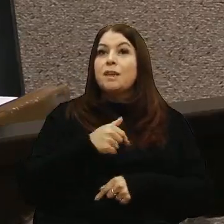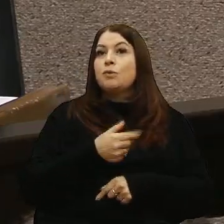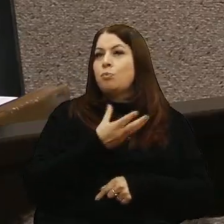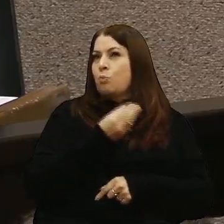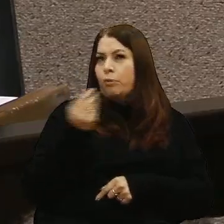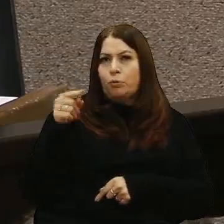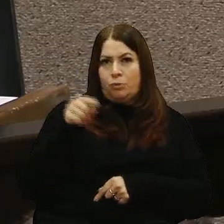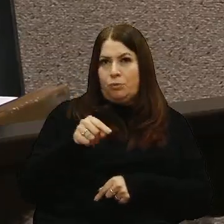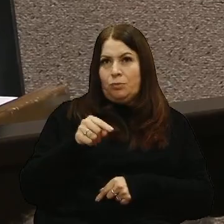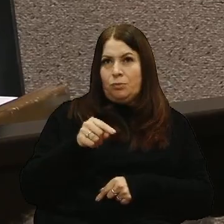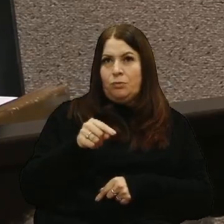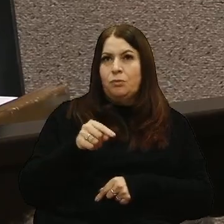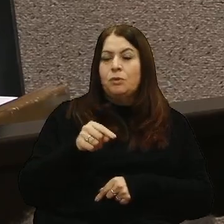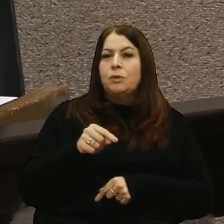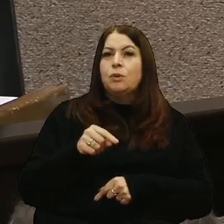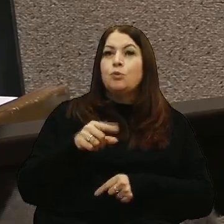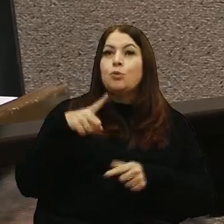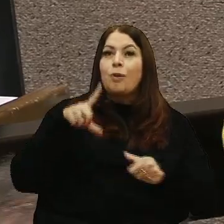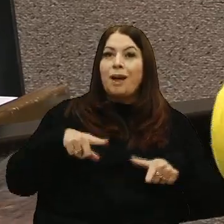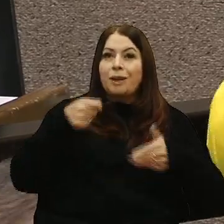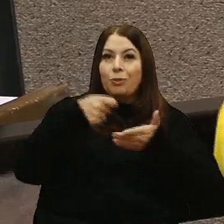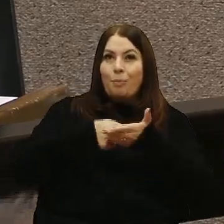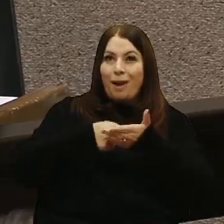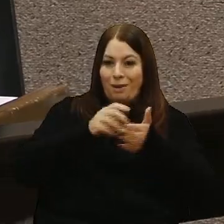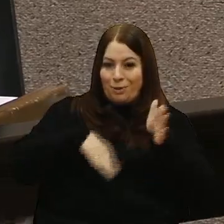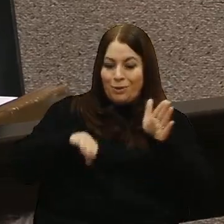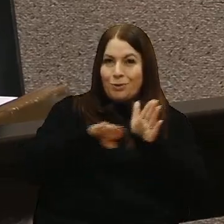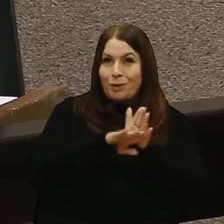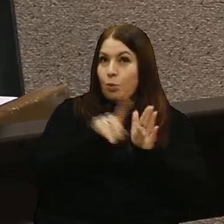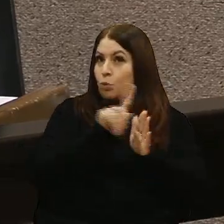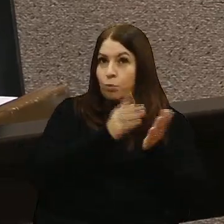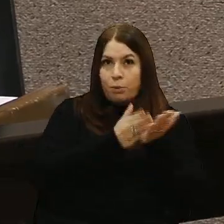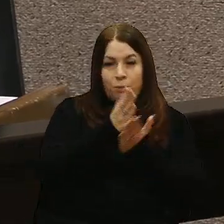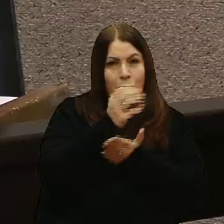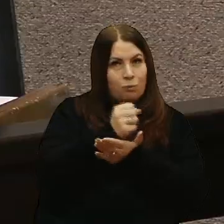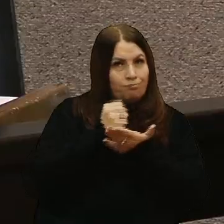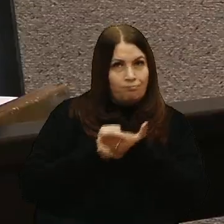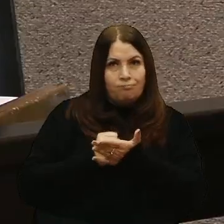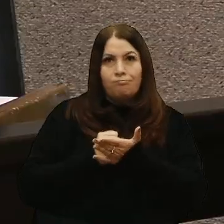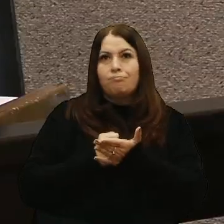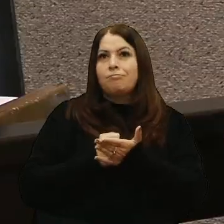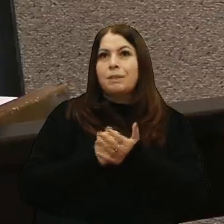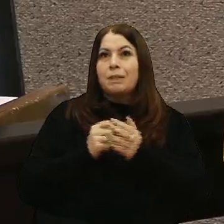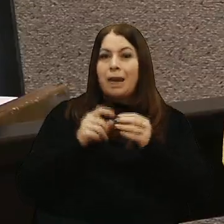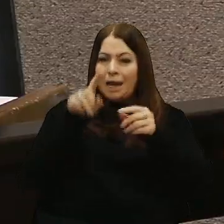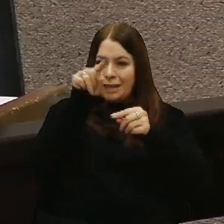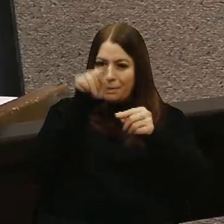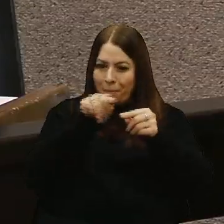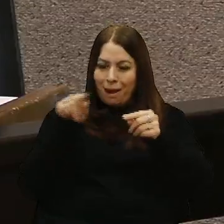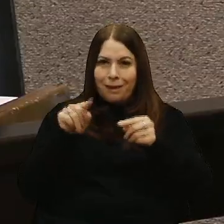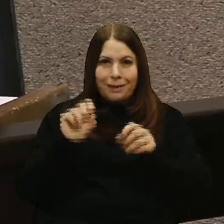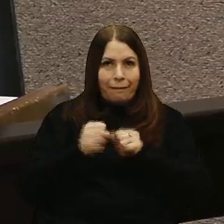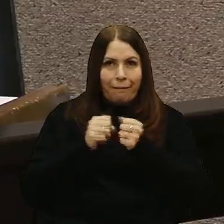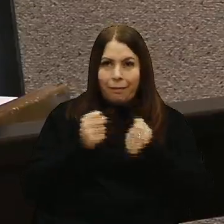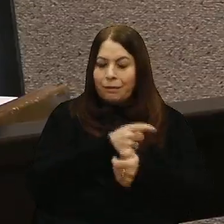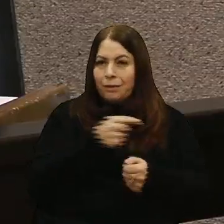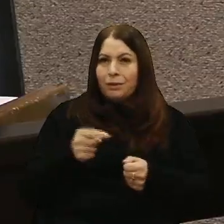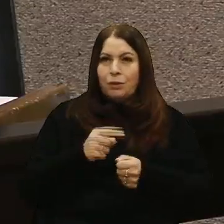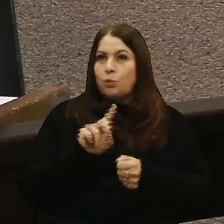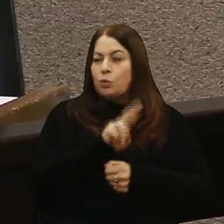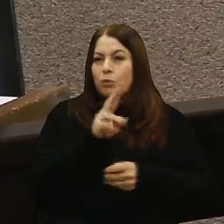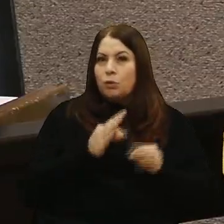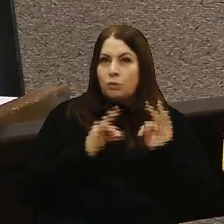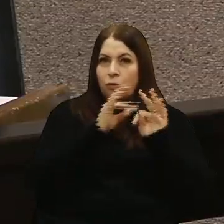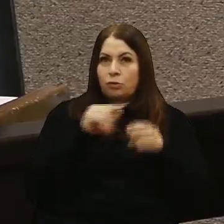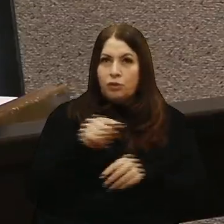sobre a questão dos parquímetros, da RecPay, o não cumprimento dos contratos, as máquinas estragadas, não utilizar a tecnologia para o